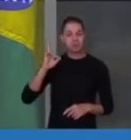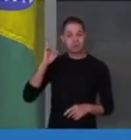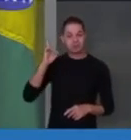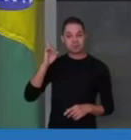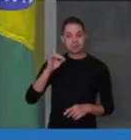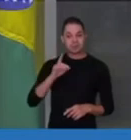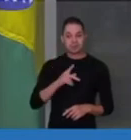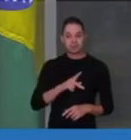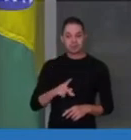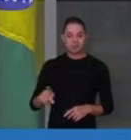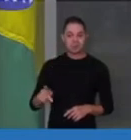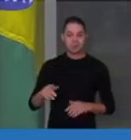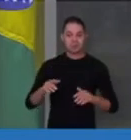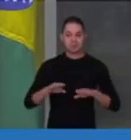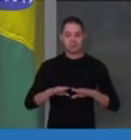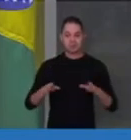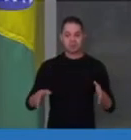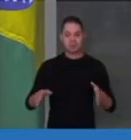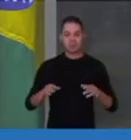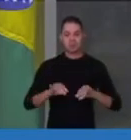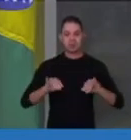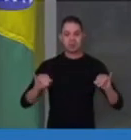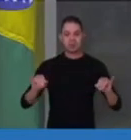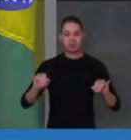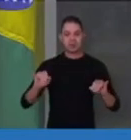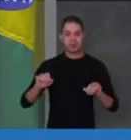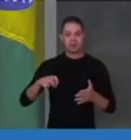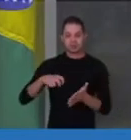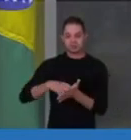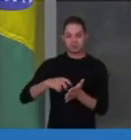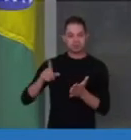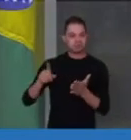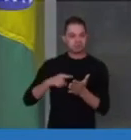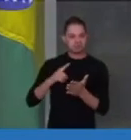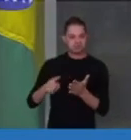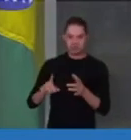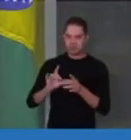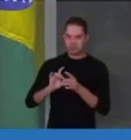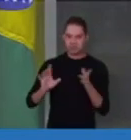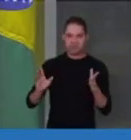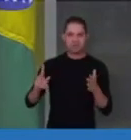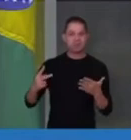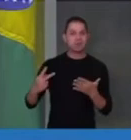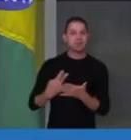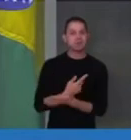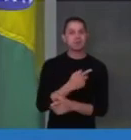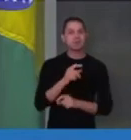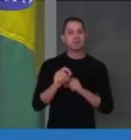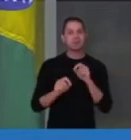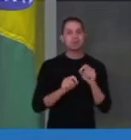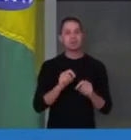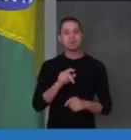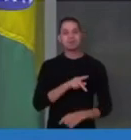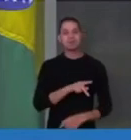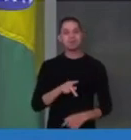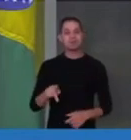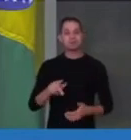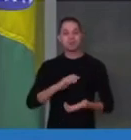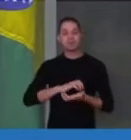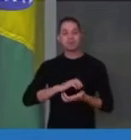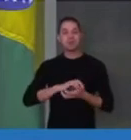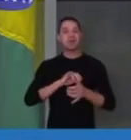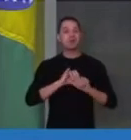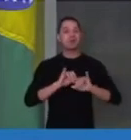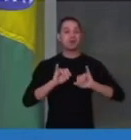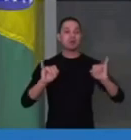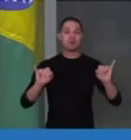agora sempre diz, de ter sido descondenado. E o que aconteceu? O presidente do Supremo Tribunal disse o seguinte, falou,